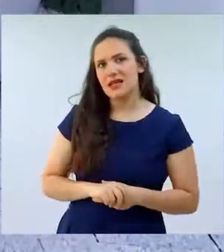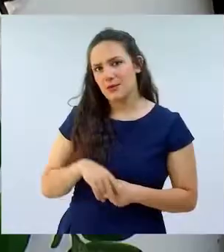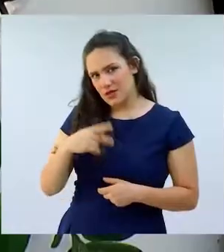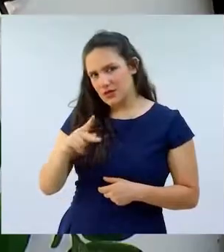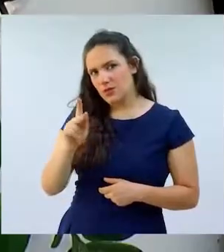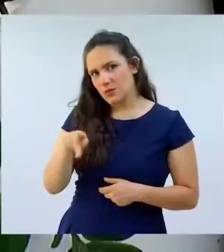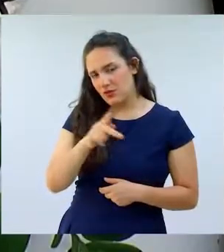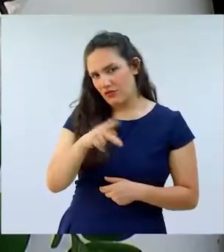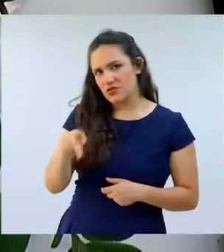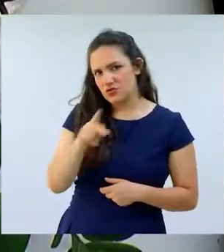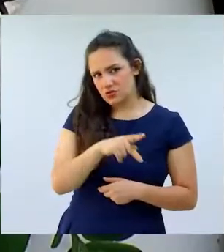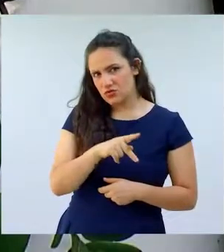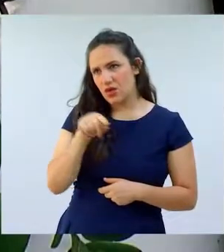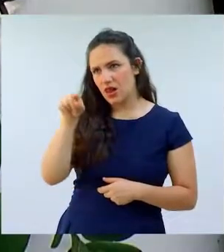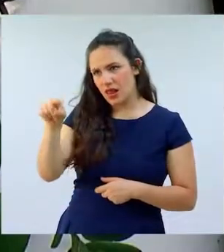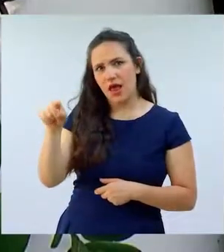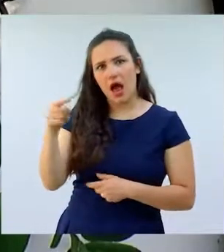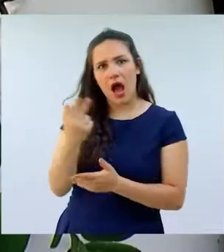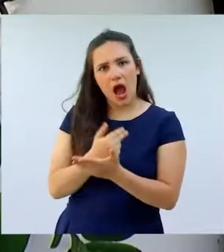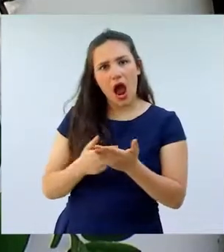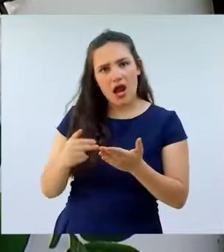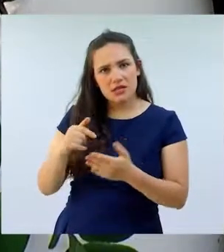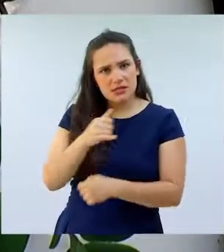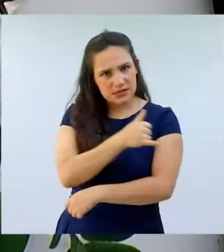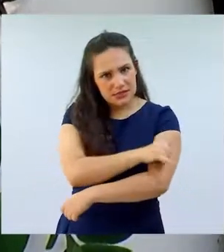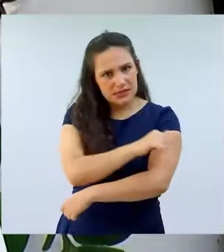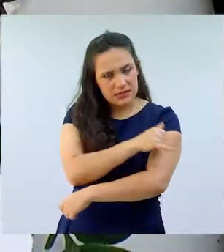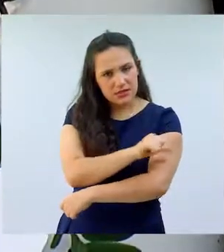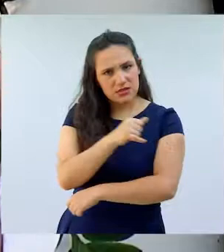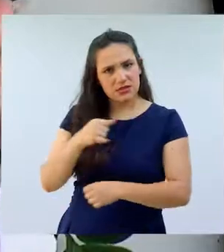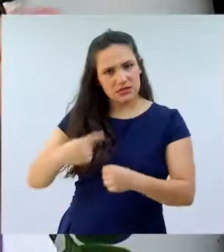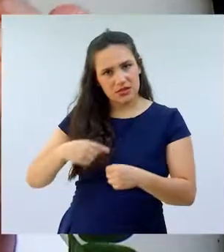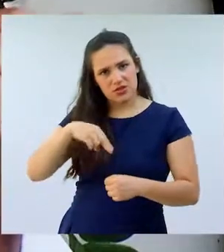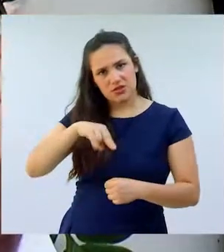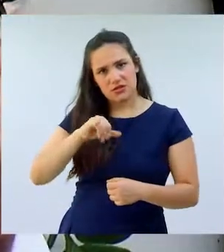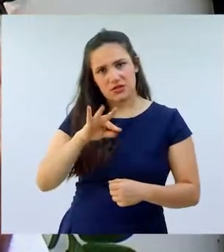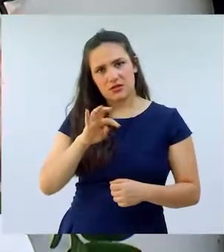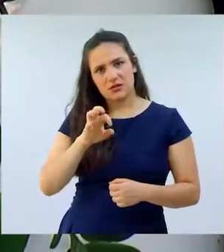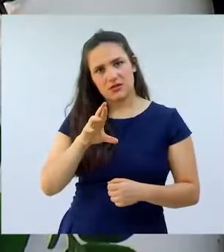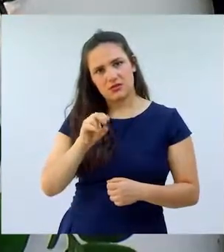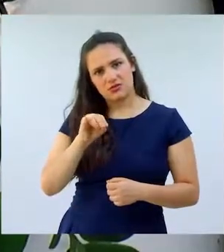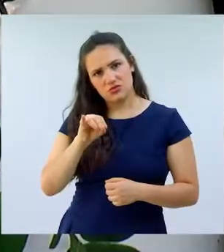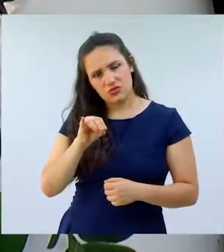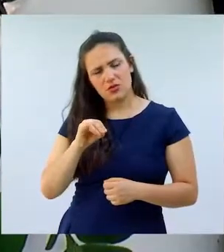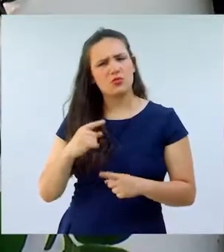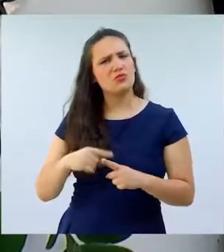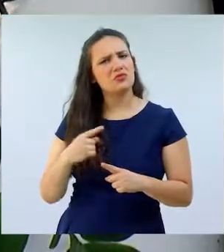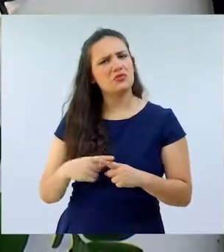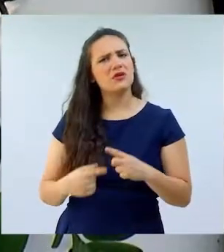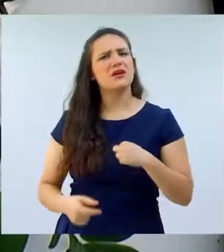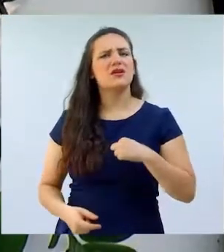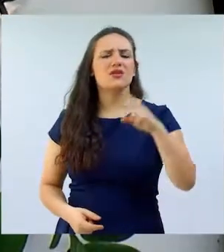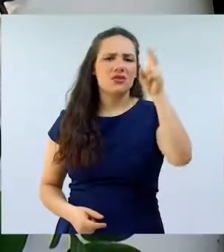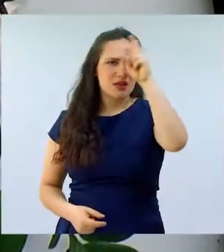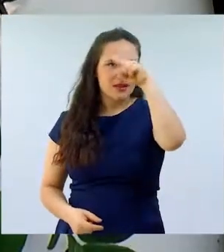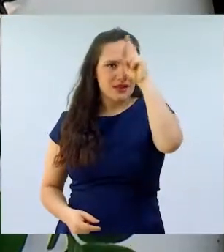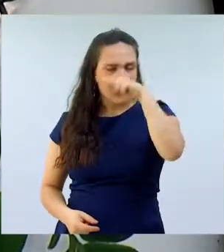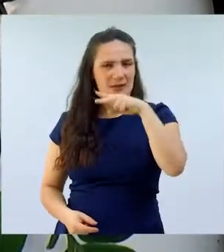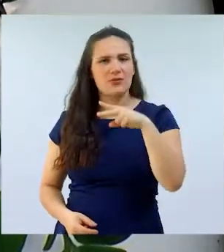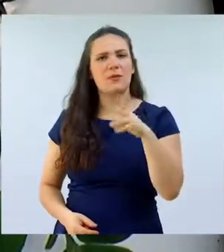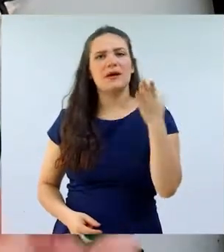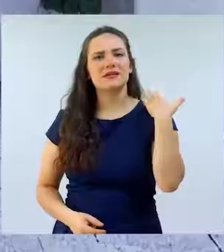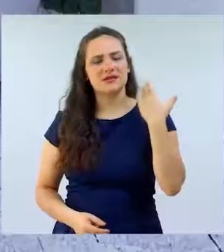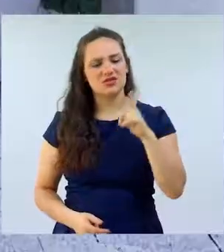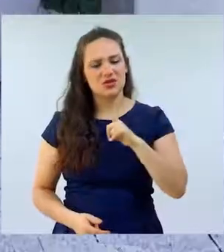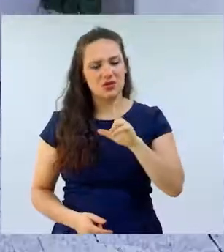artes, por exemplo? Eu estou dizendo isso porque eu tive uma professora de português no Perpétuo Socorro, e ela era muito dura em relação aos S's e outras